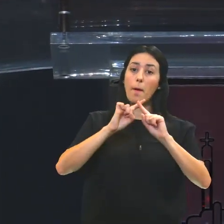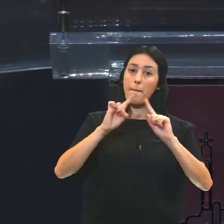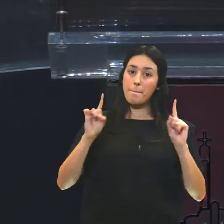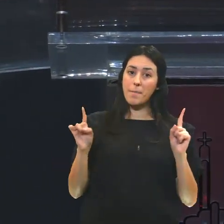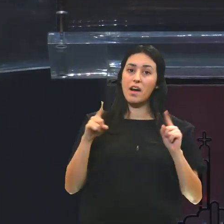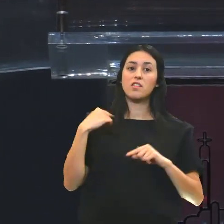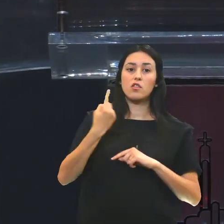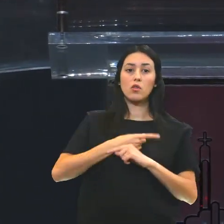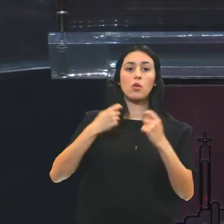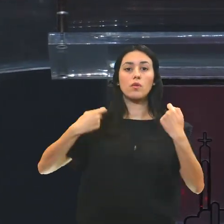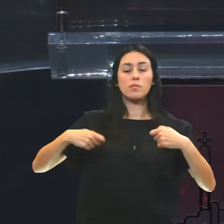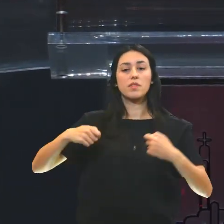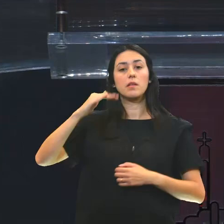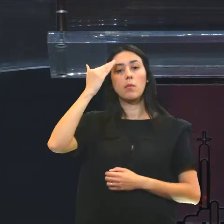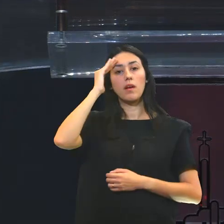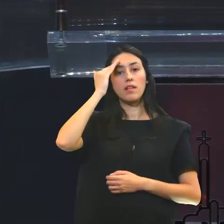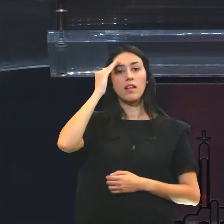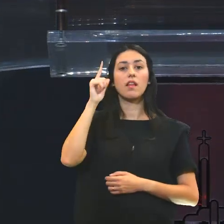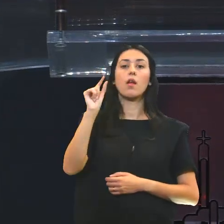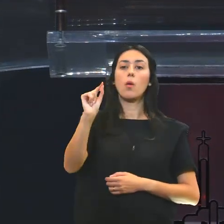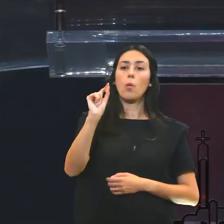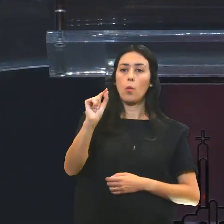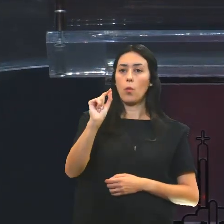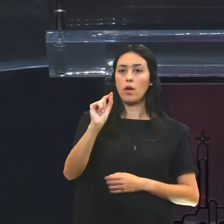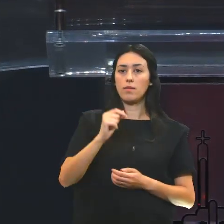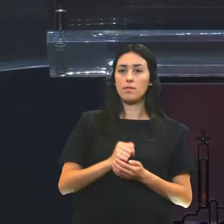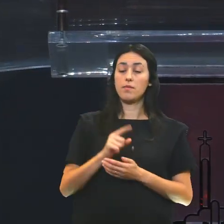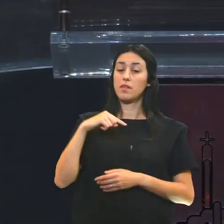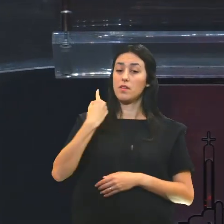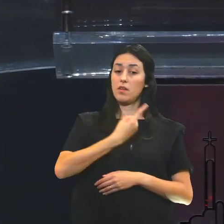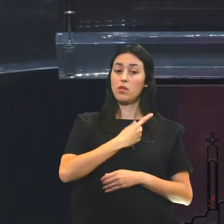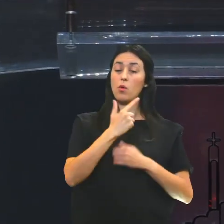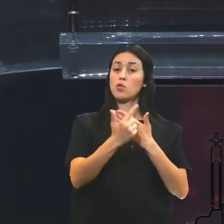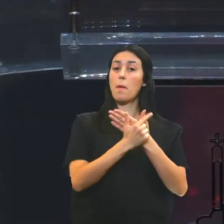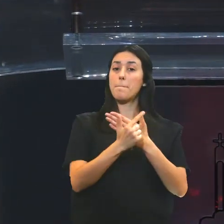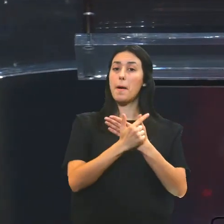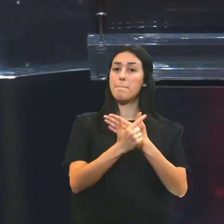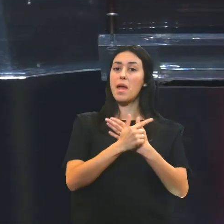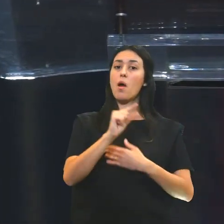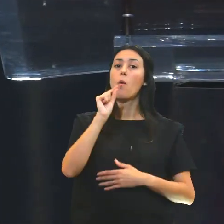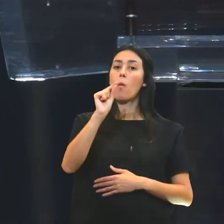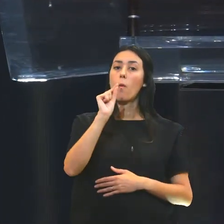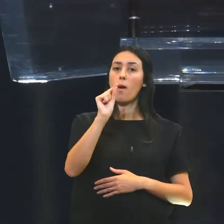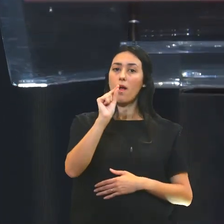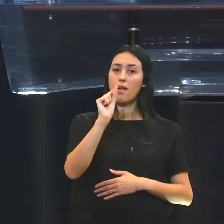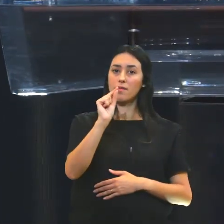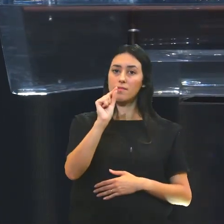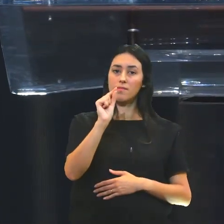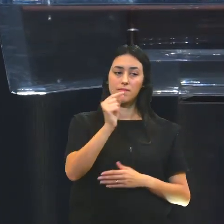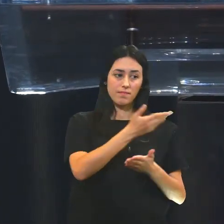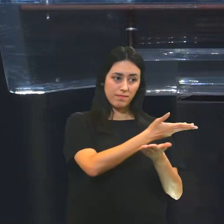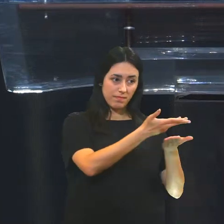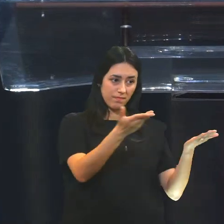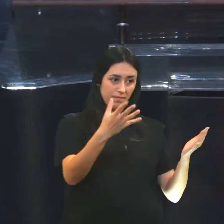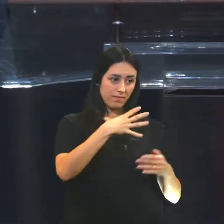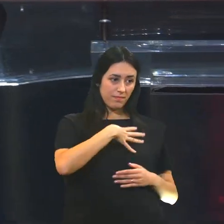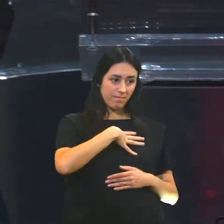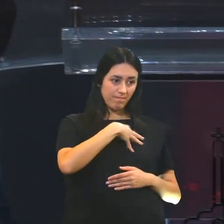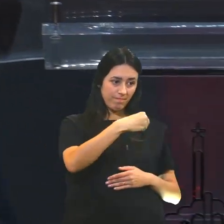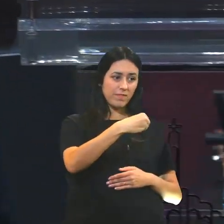precisamos entender que também é papel nosso lançar os nossos filhos nas águas.